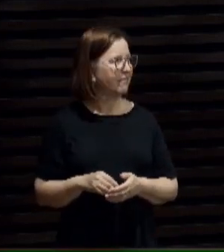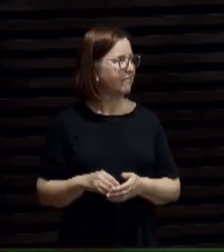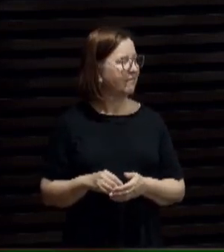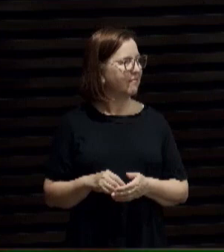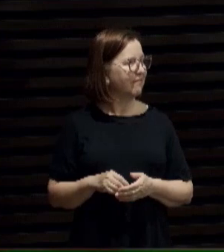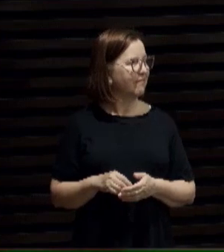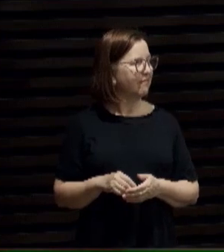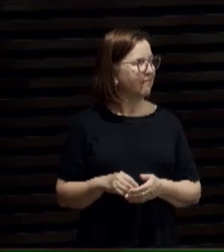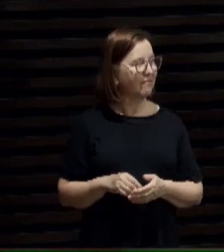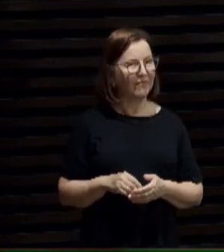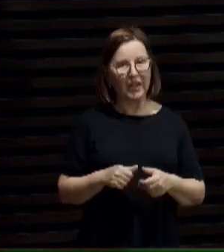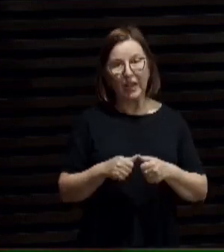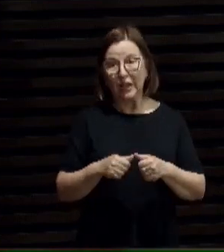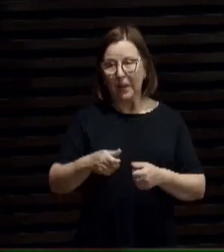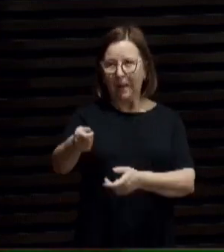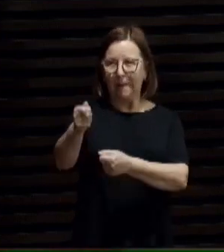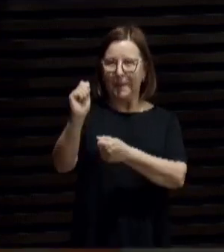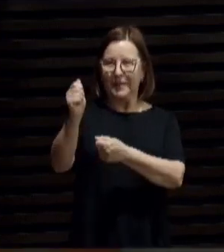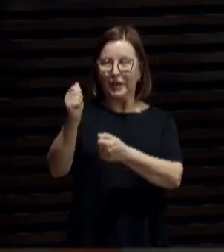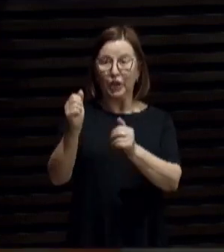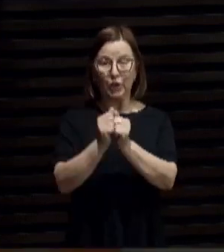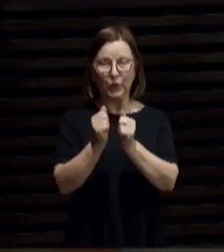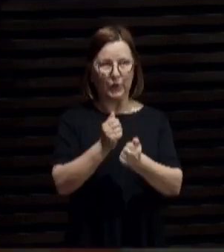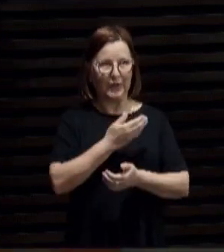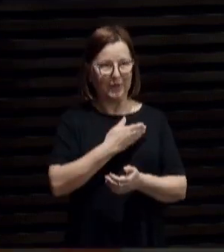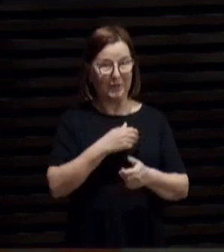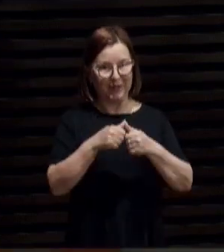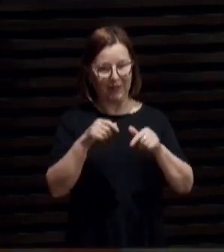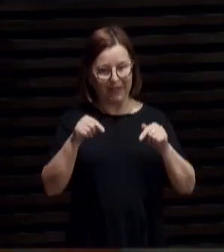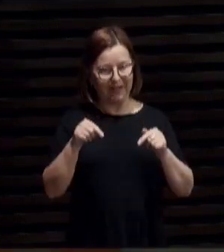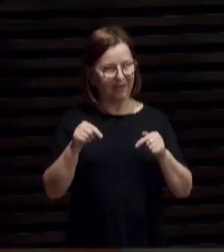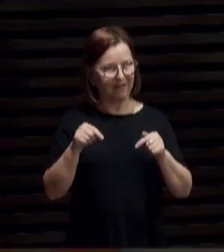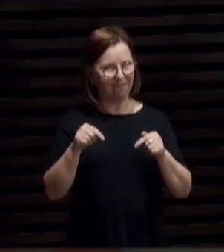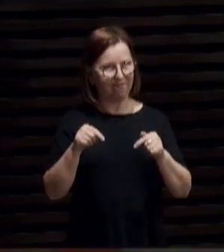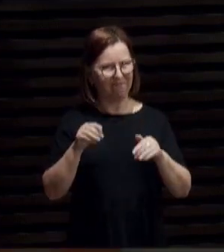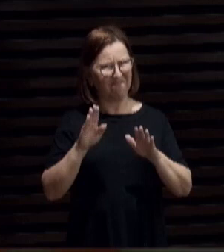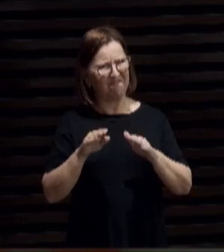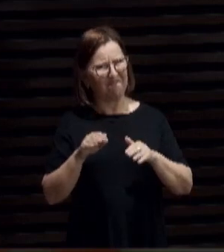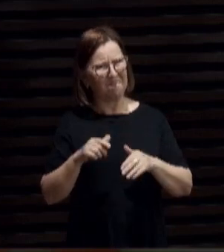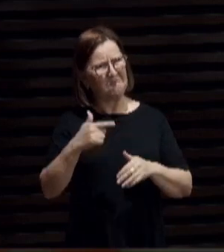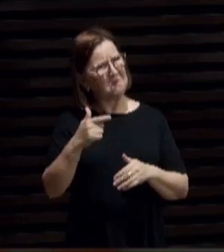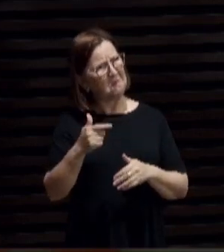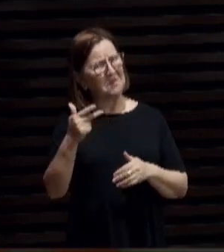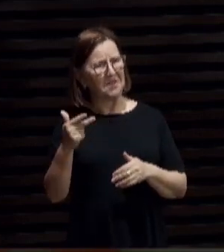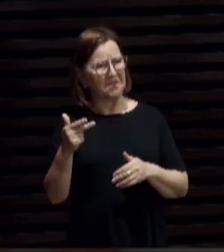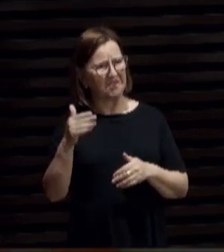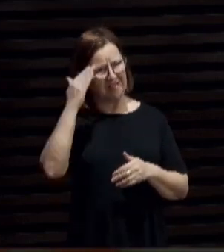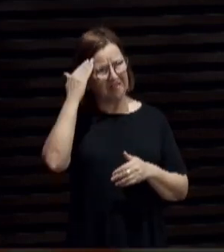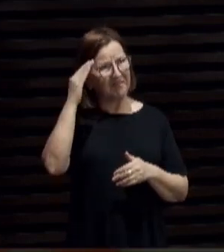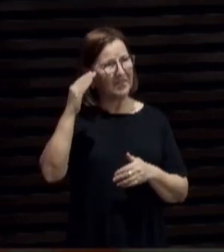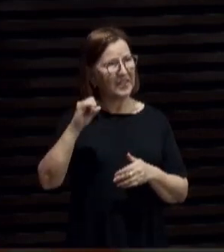E eu estava pescando com alguns companheiros que estão aqui, pelo menos 2, 3, não sei se o Arthur está